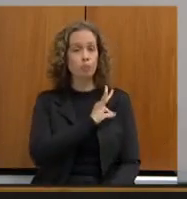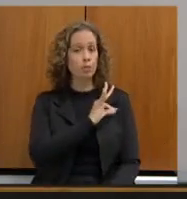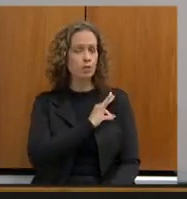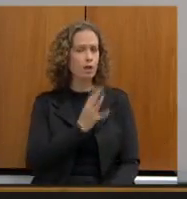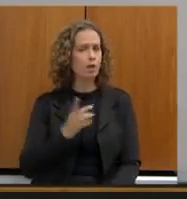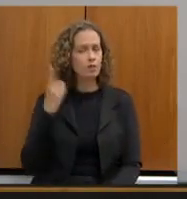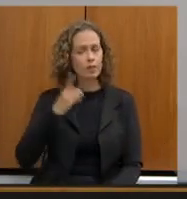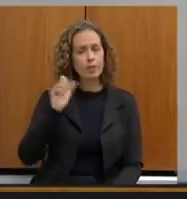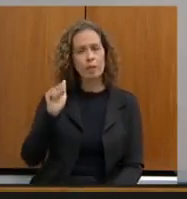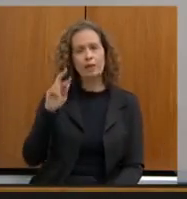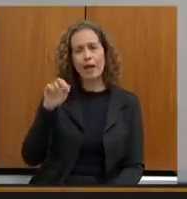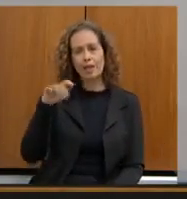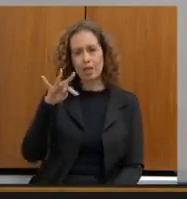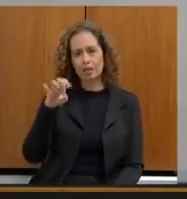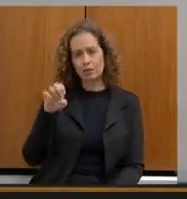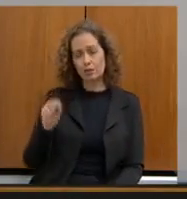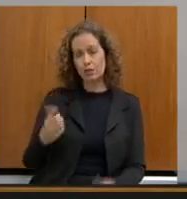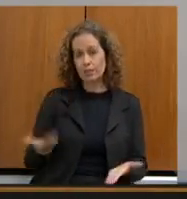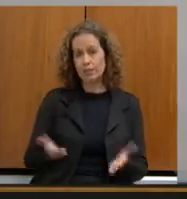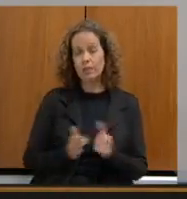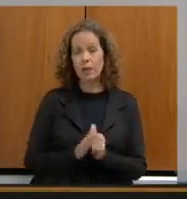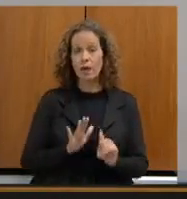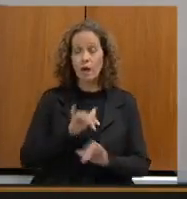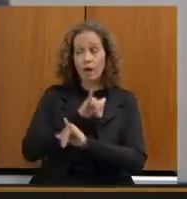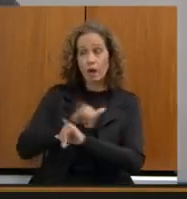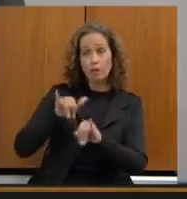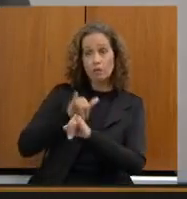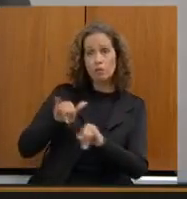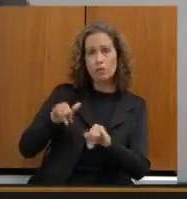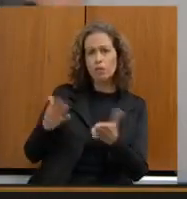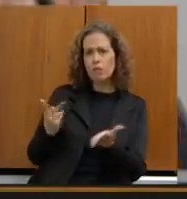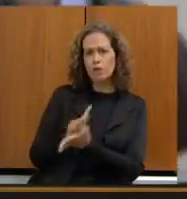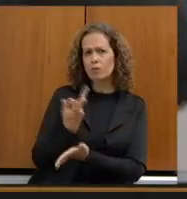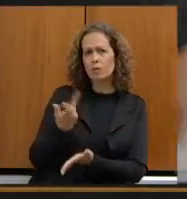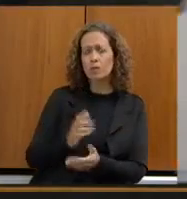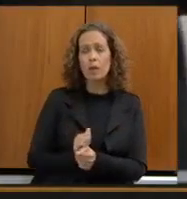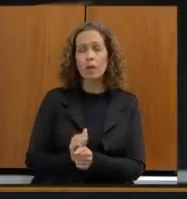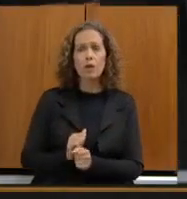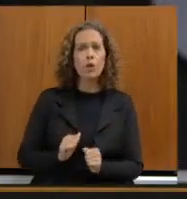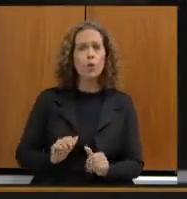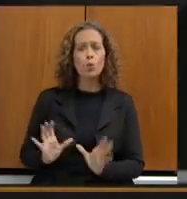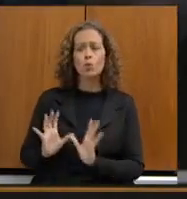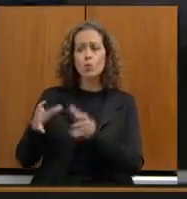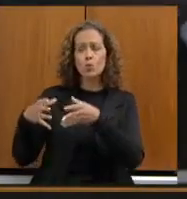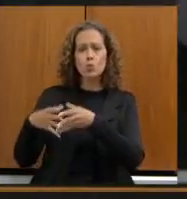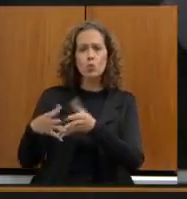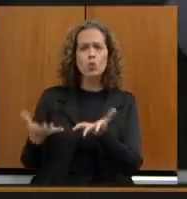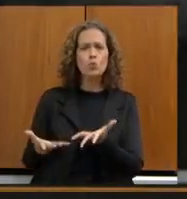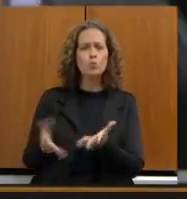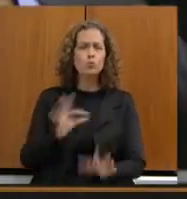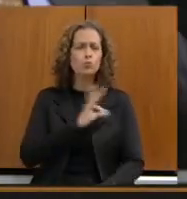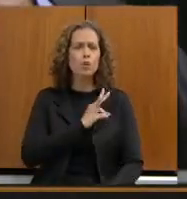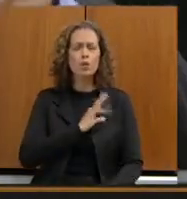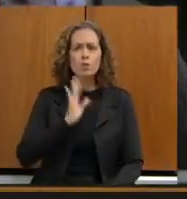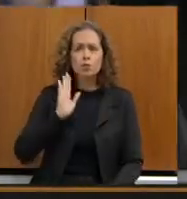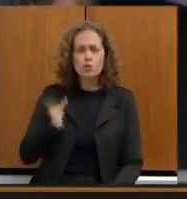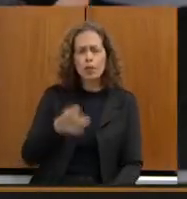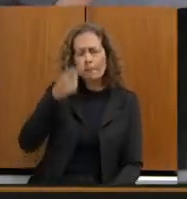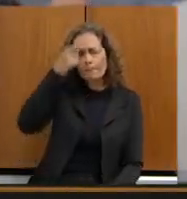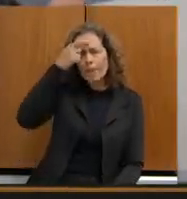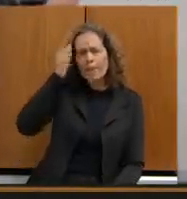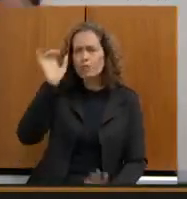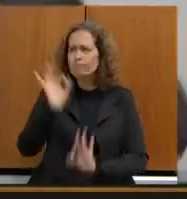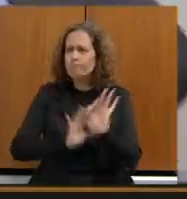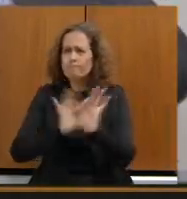Arantes a central anos a essência e os policiais empenhados já começam mentalizar e fazer planejamento